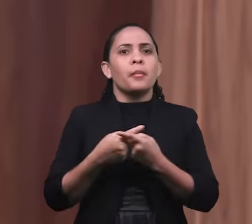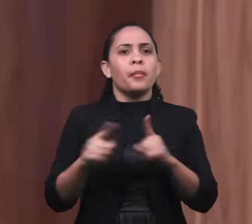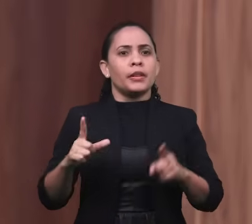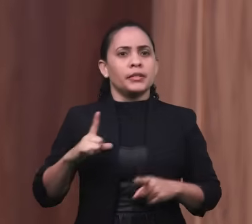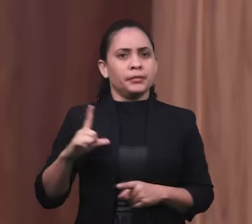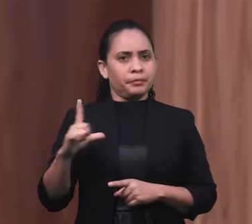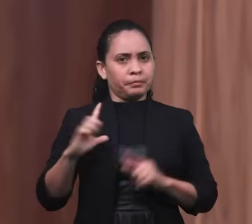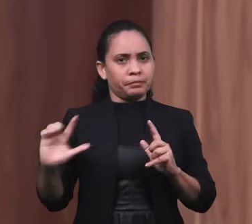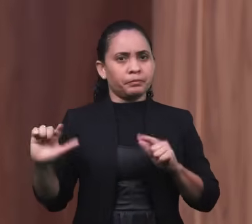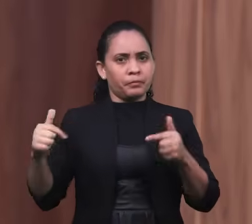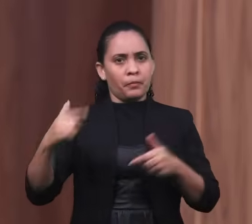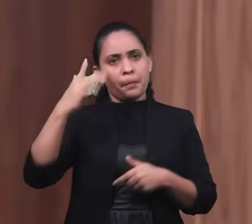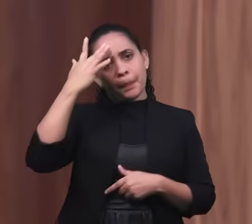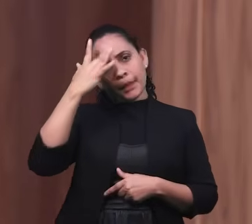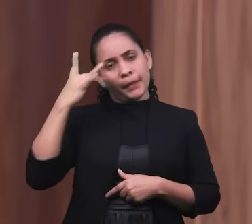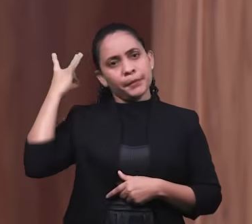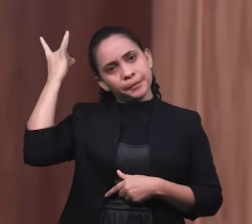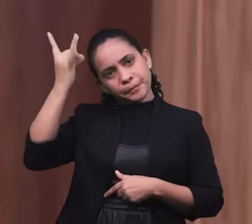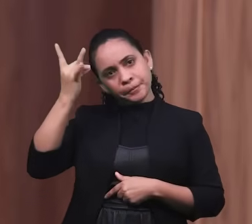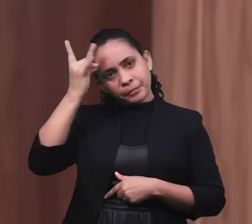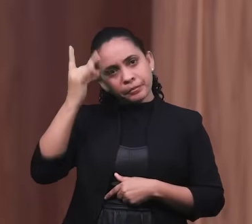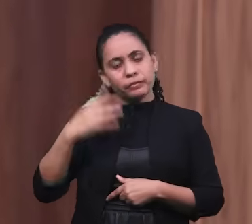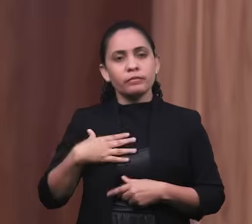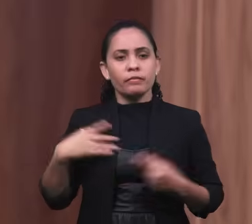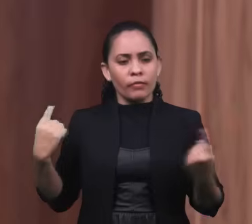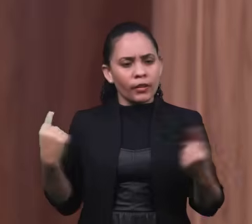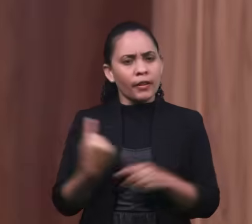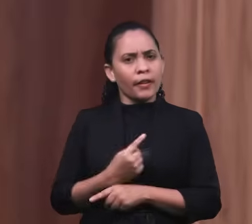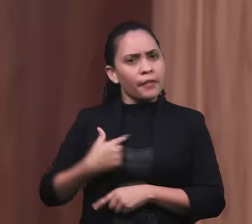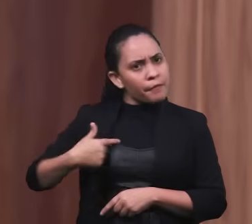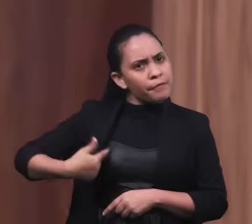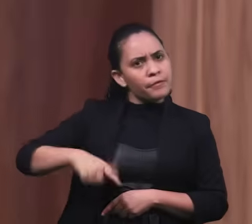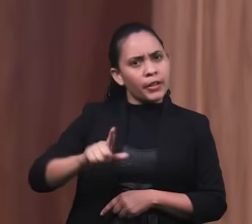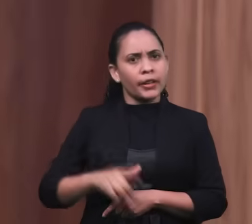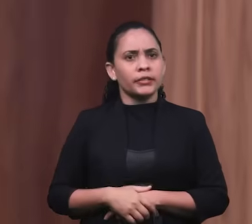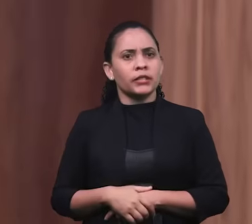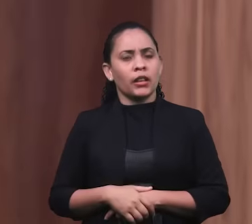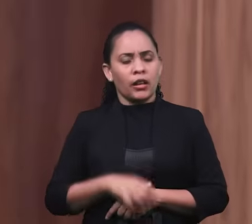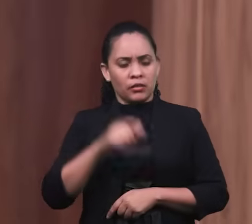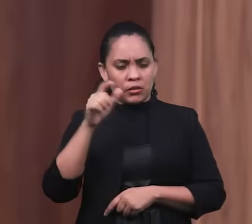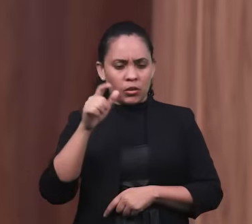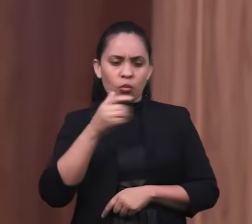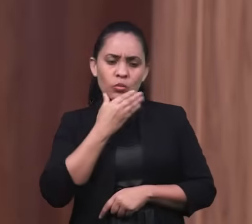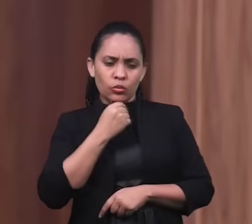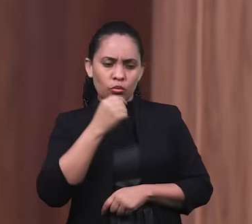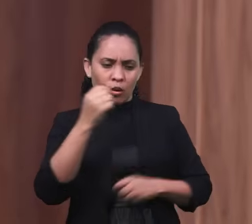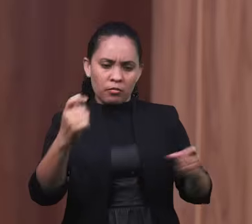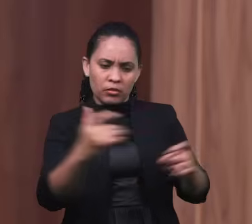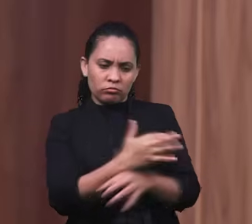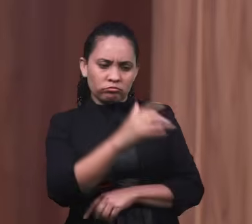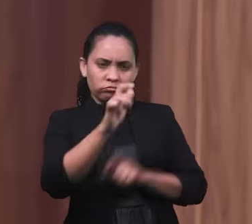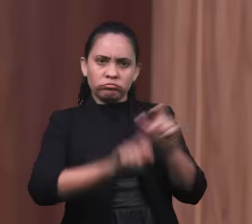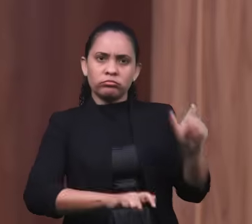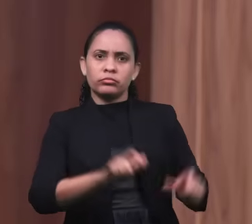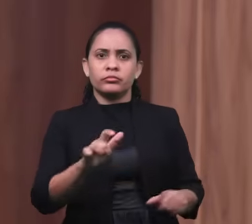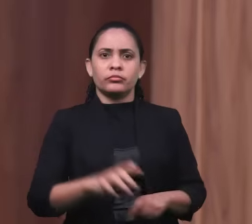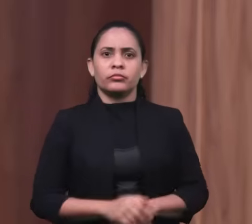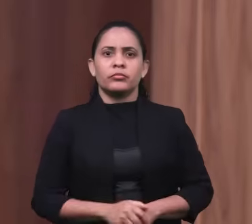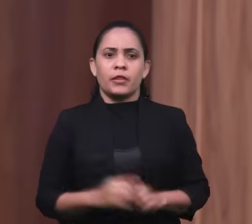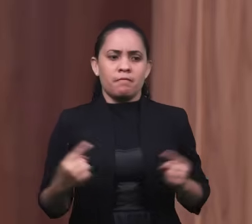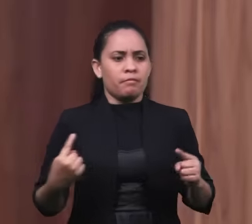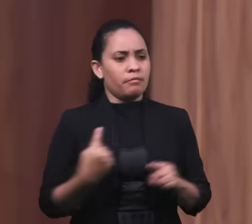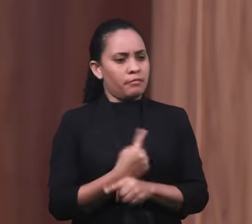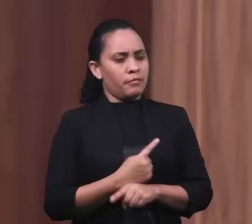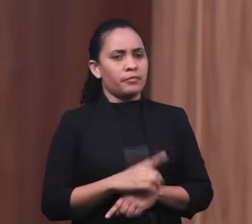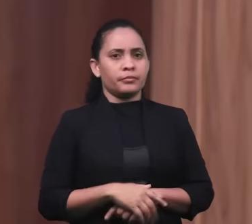sinais da presença de Deus na vida dele. Então ele enfrenta ali os homens da cidade. Tem um detalhe aqui no versículo 32,